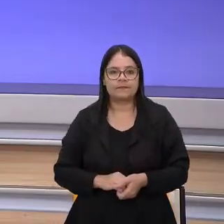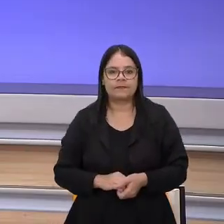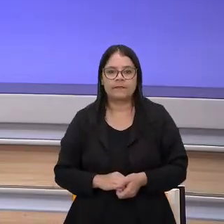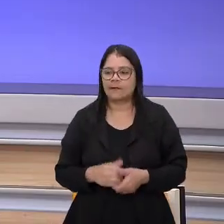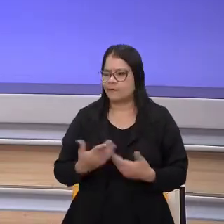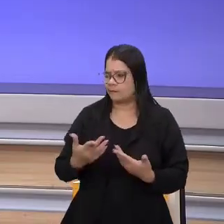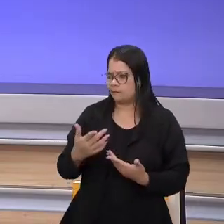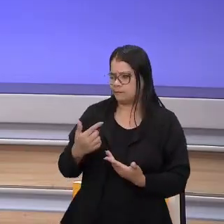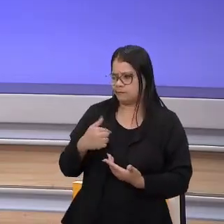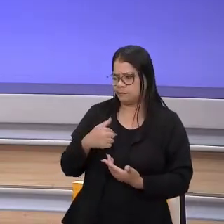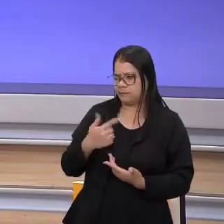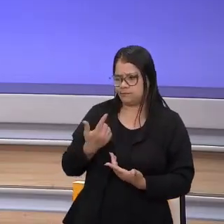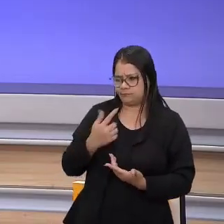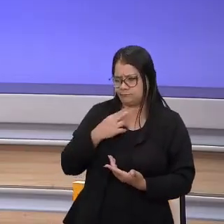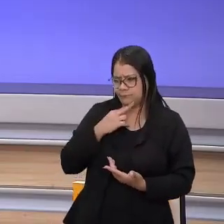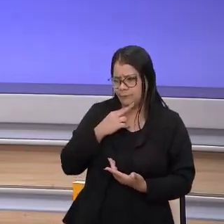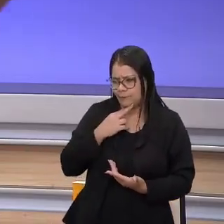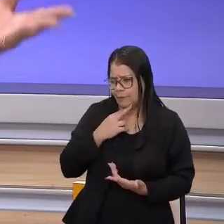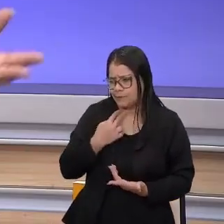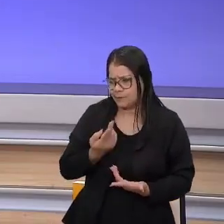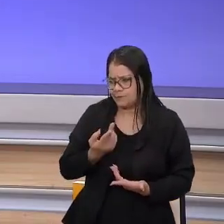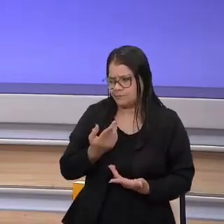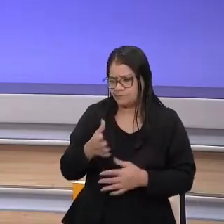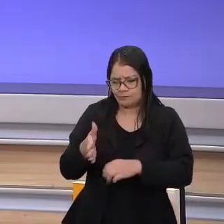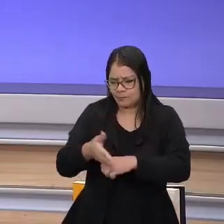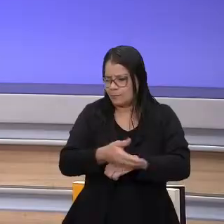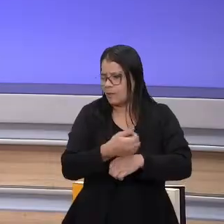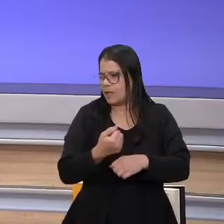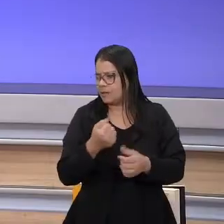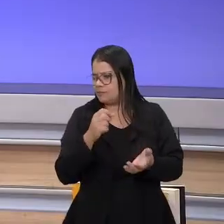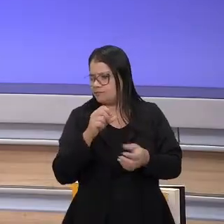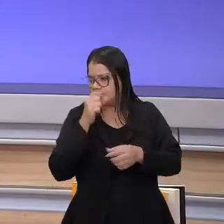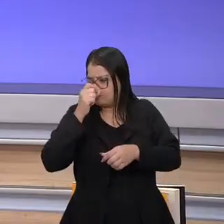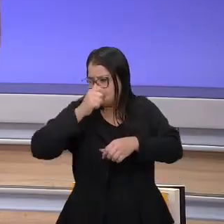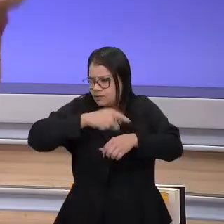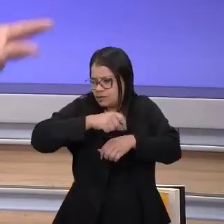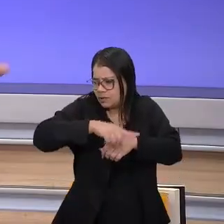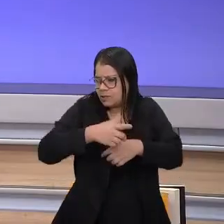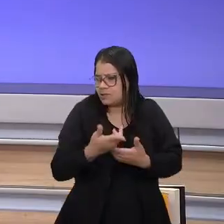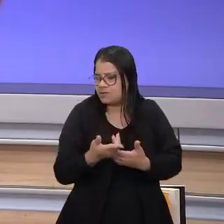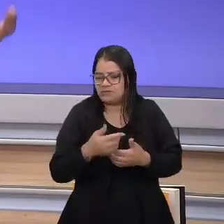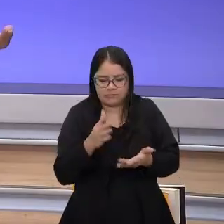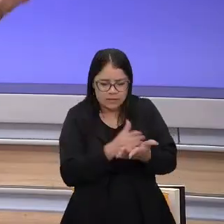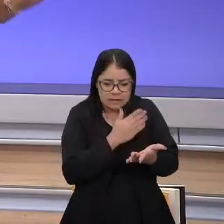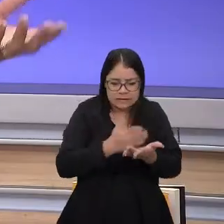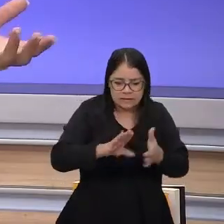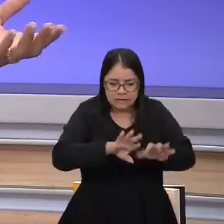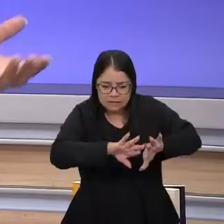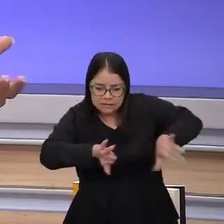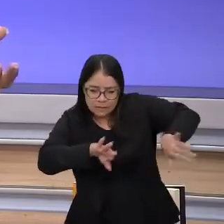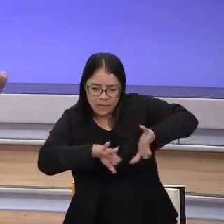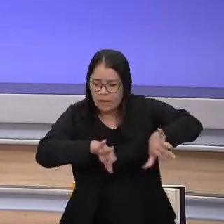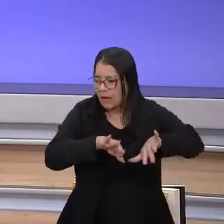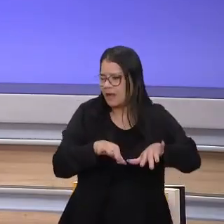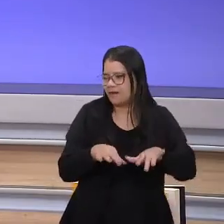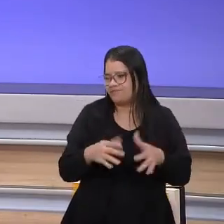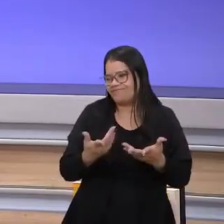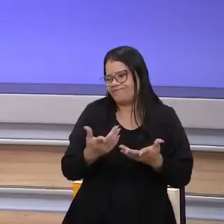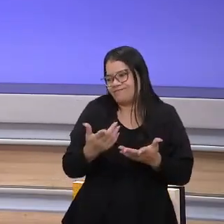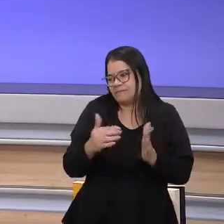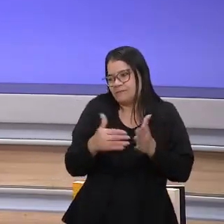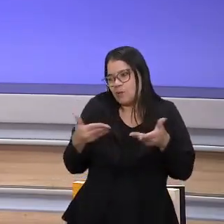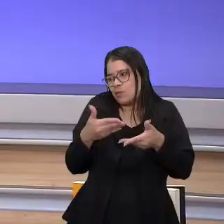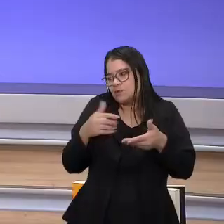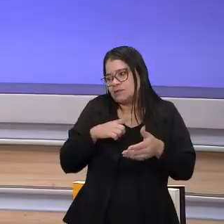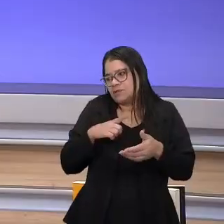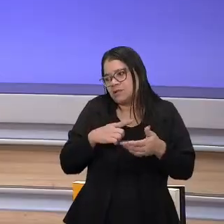Mas eu não posso ir fazer uma coleta de resíduo, eu não posso separar o meu resíduo, eu não tenho. Até porque nós temos hoje,